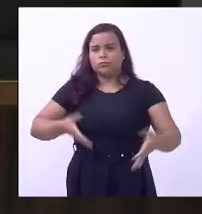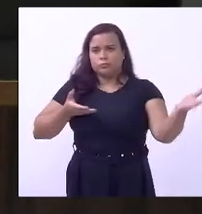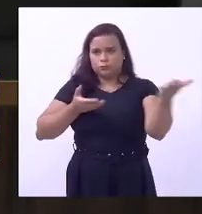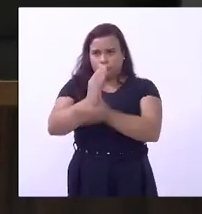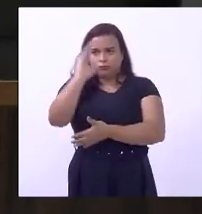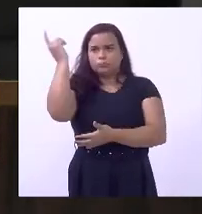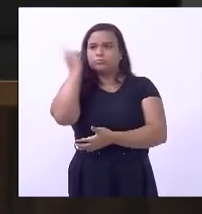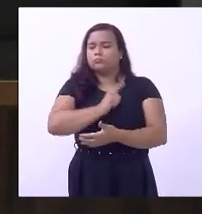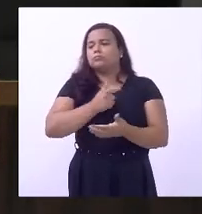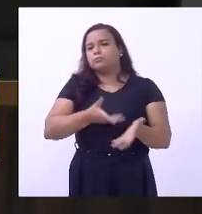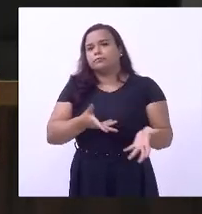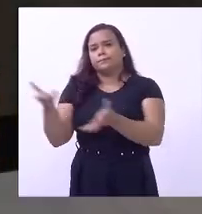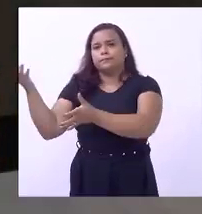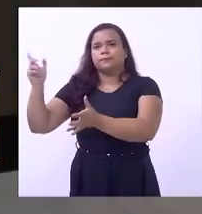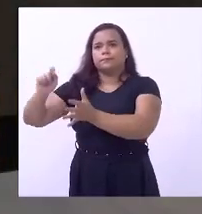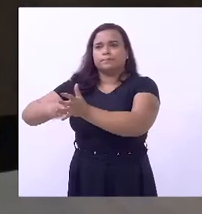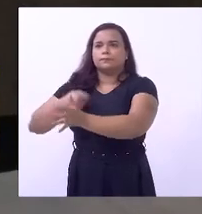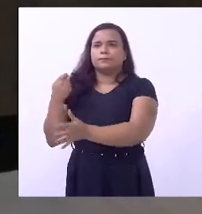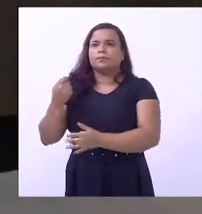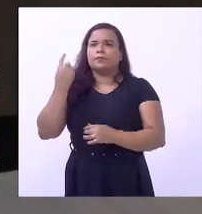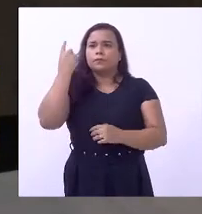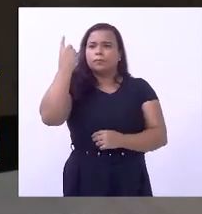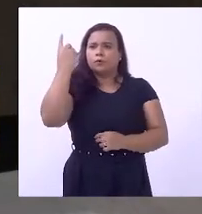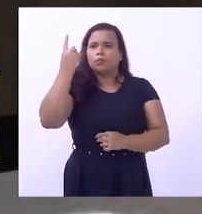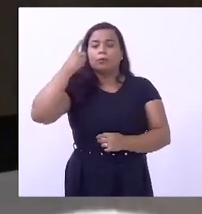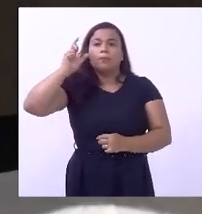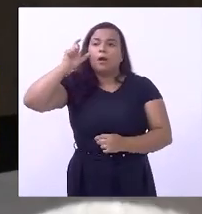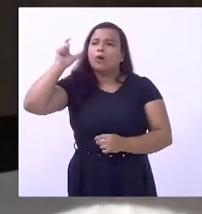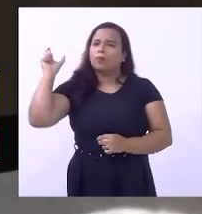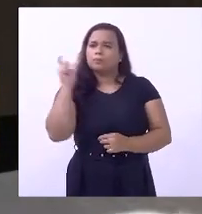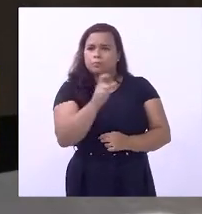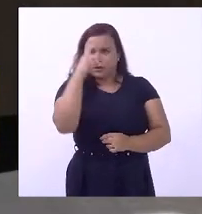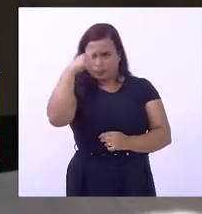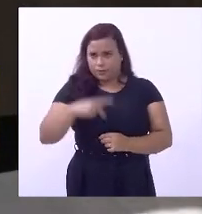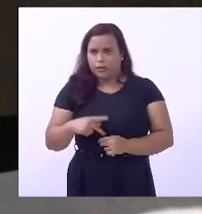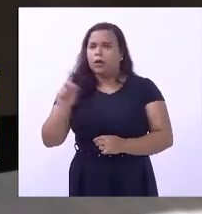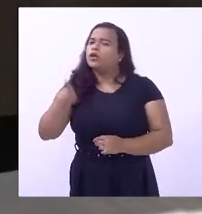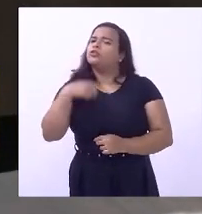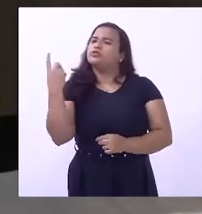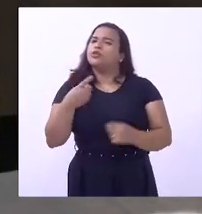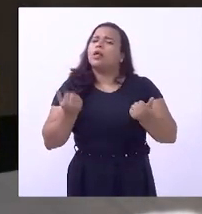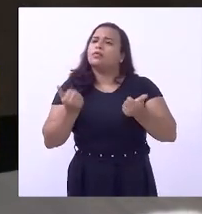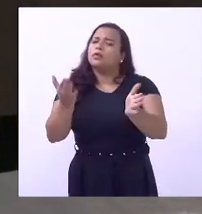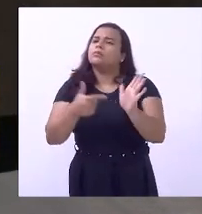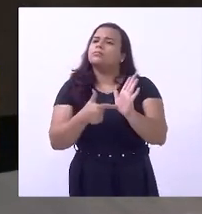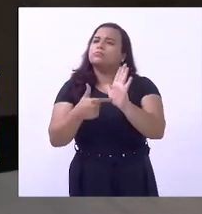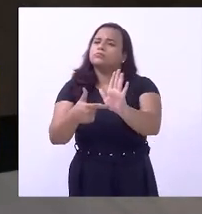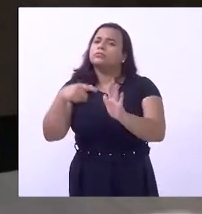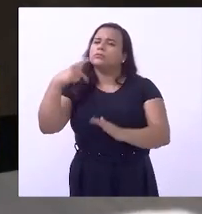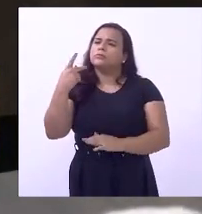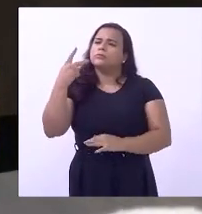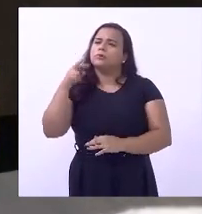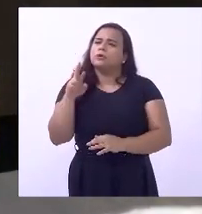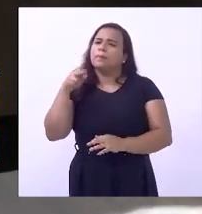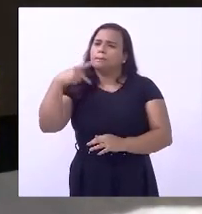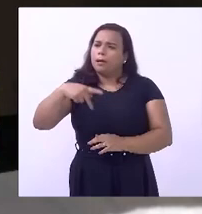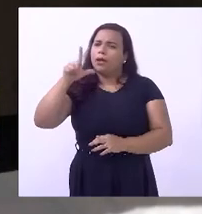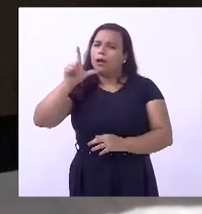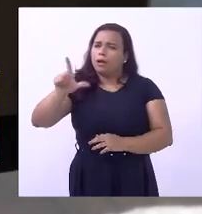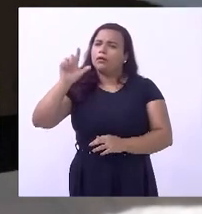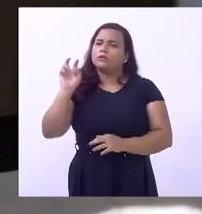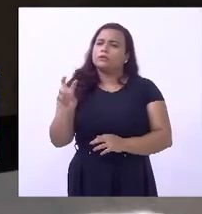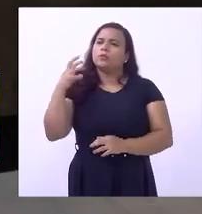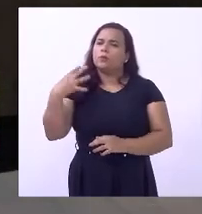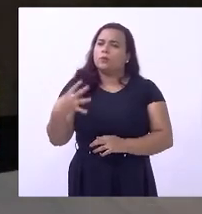a autógrafo. Presidente, apenas uma observação. Nós apresentamos o PREEG